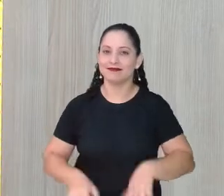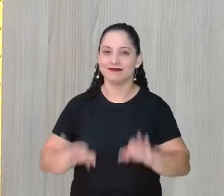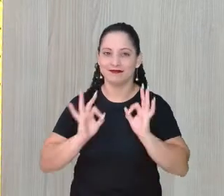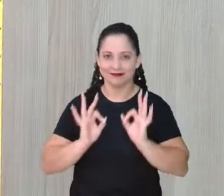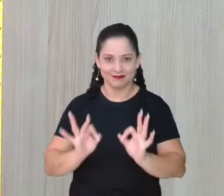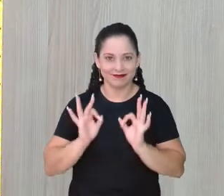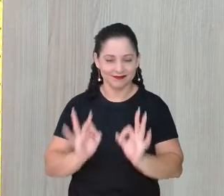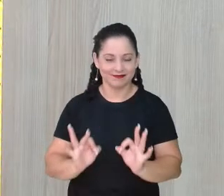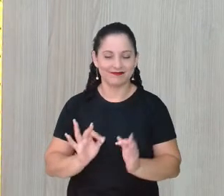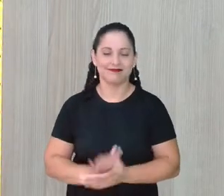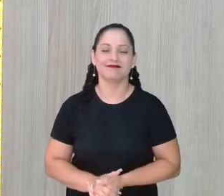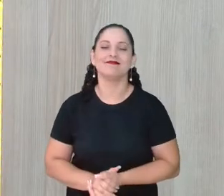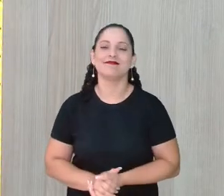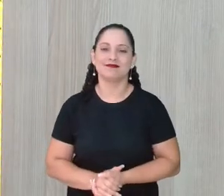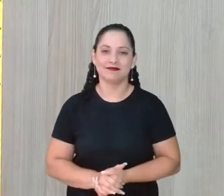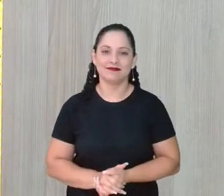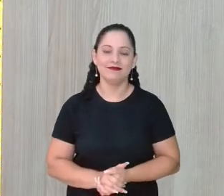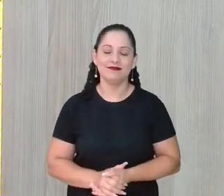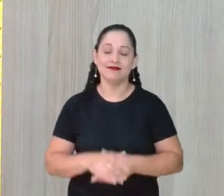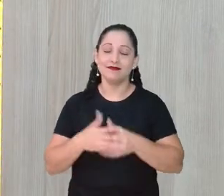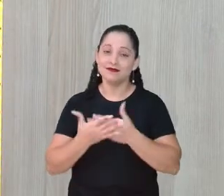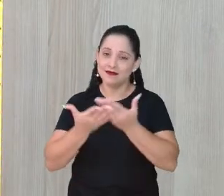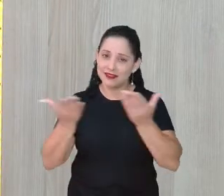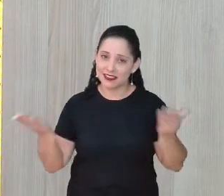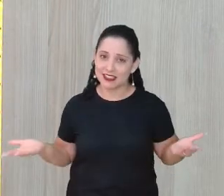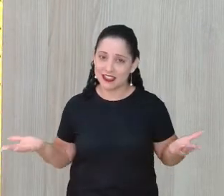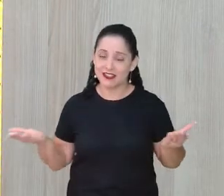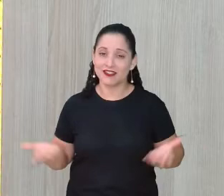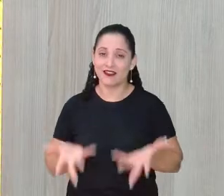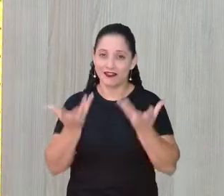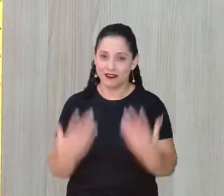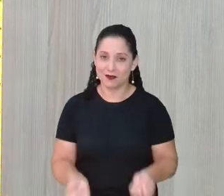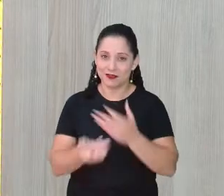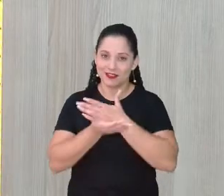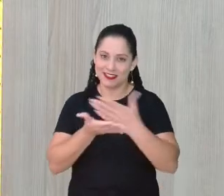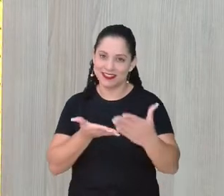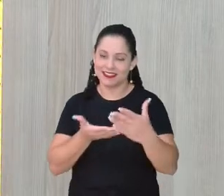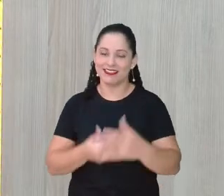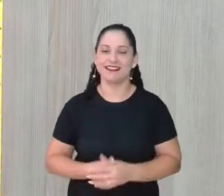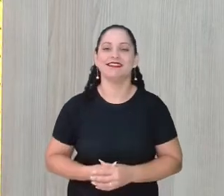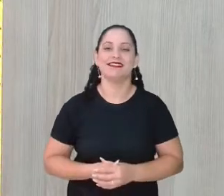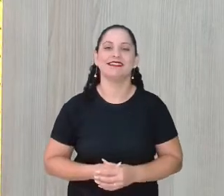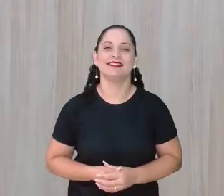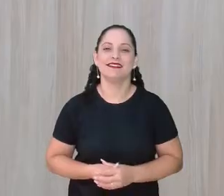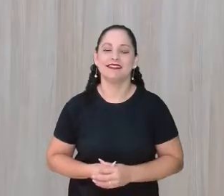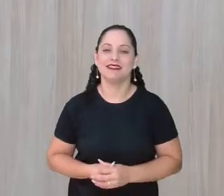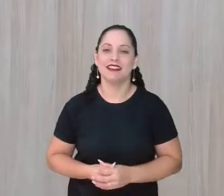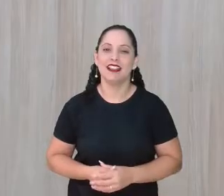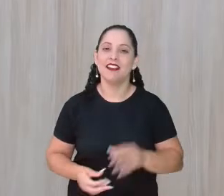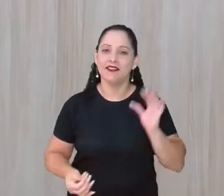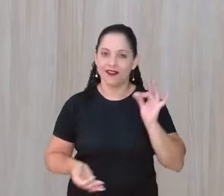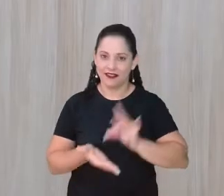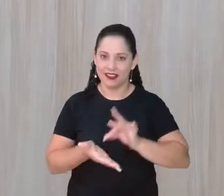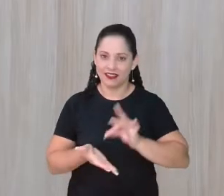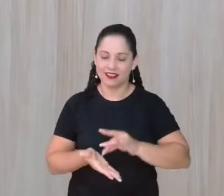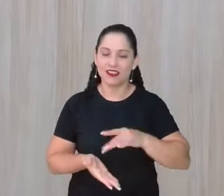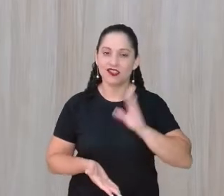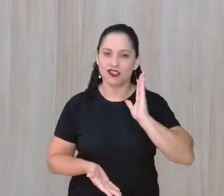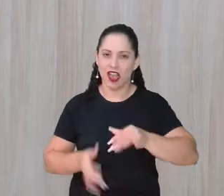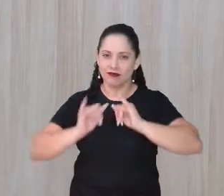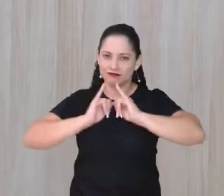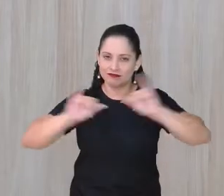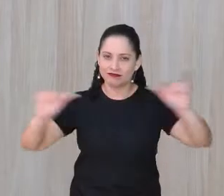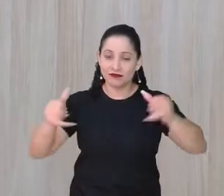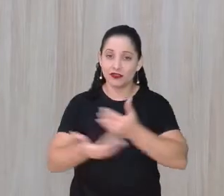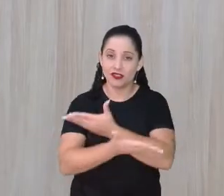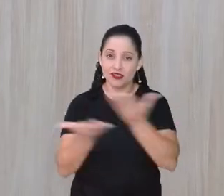aqui ver a participação de vocês. E é isso, vamos para a aula. Exatamente, olha aí, o recado foi dado,